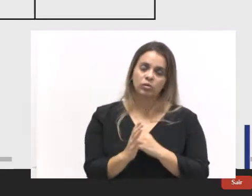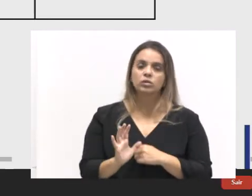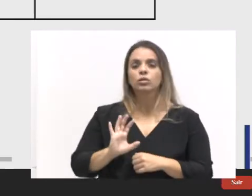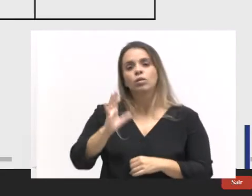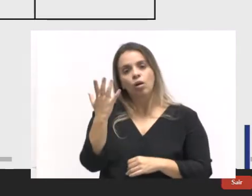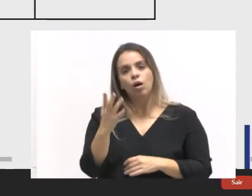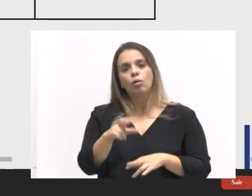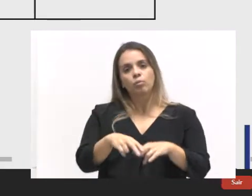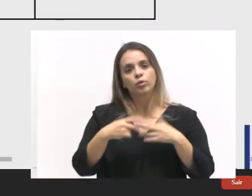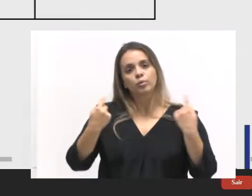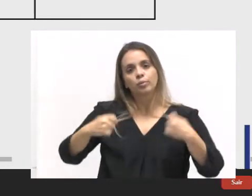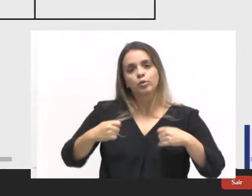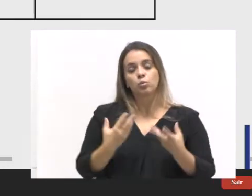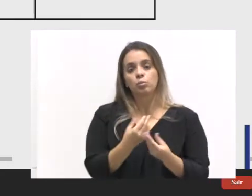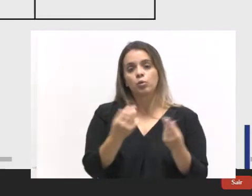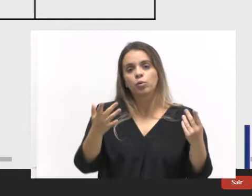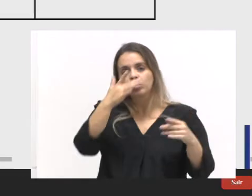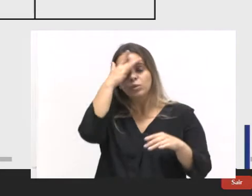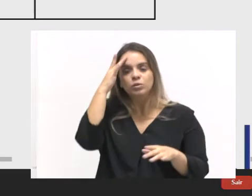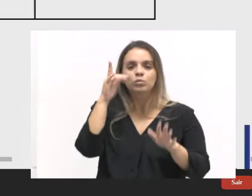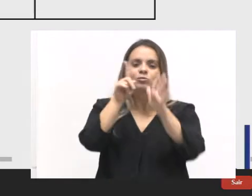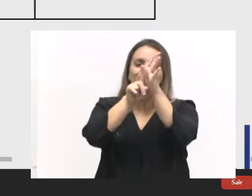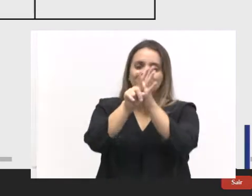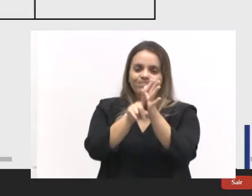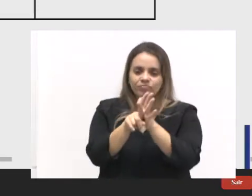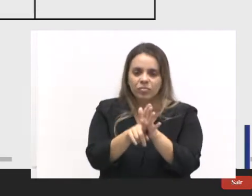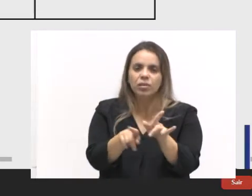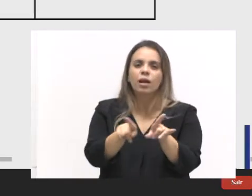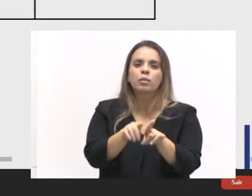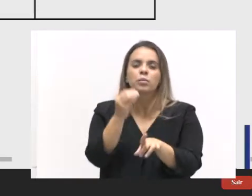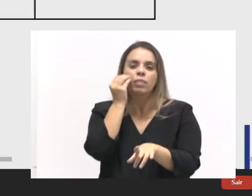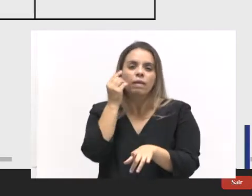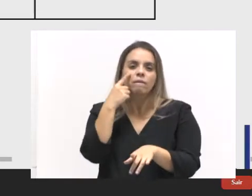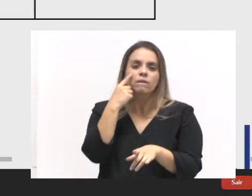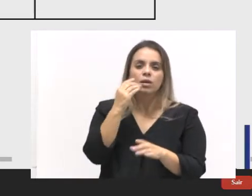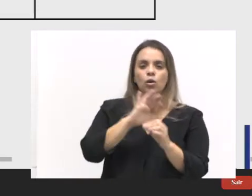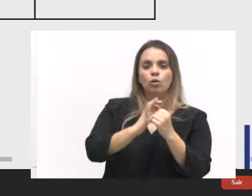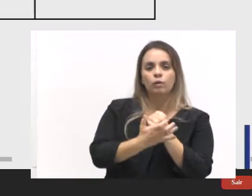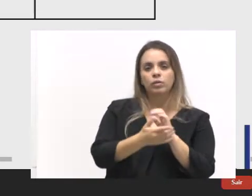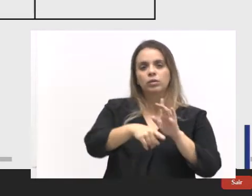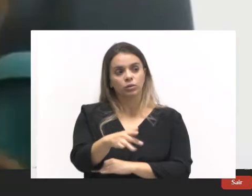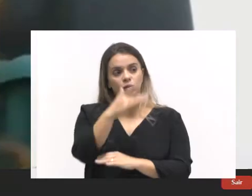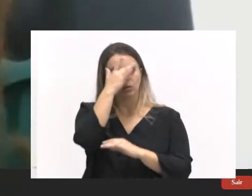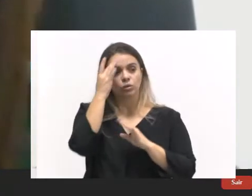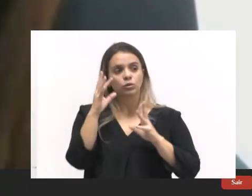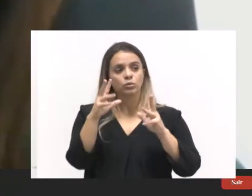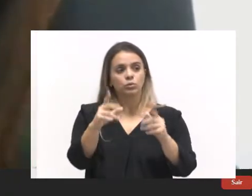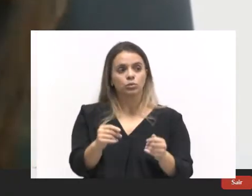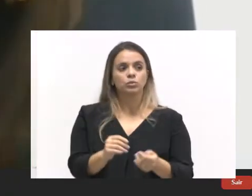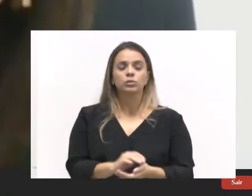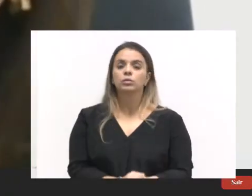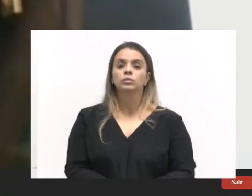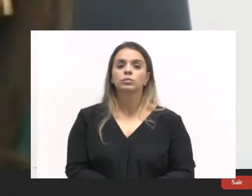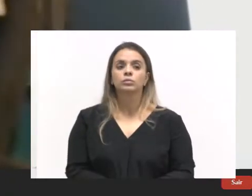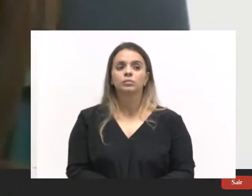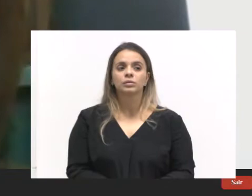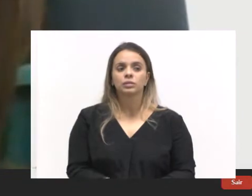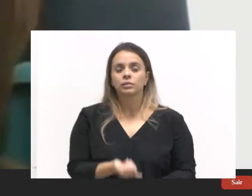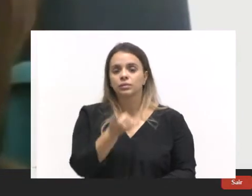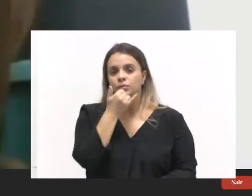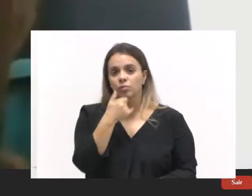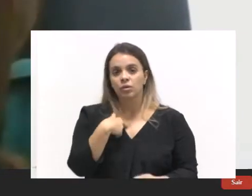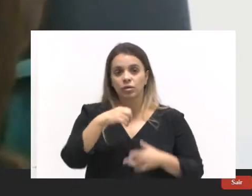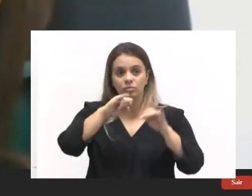demandou a realização de vários exames e testes relacionados à Covid-19. A qualificação profissional é